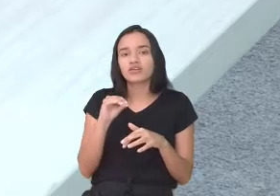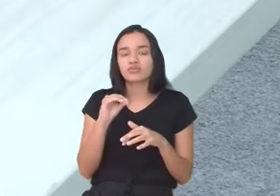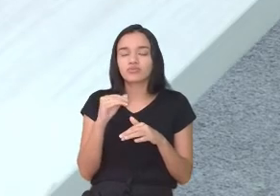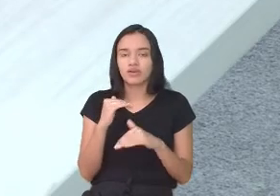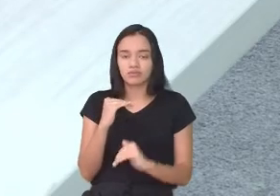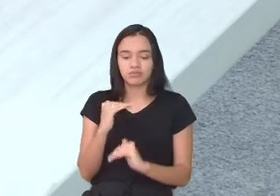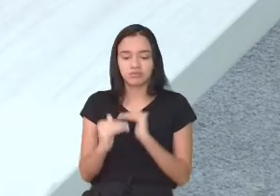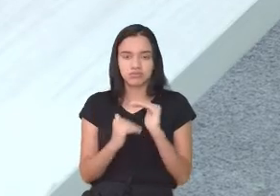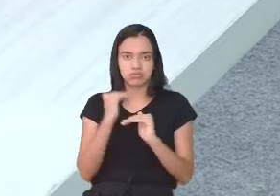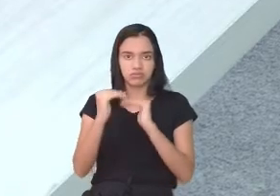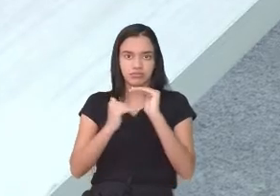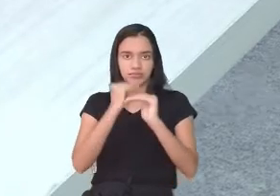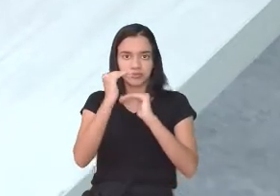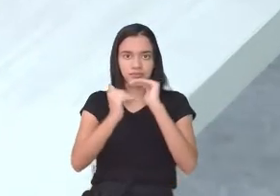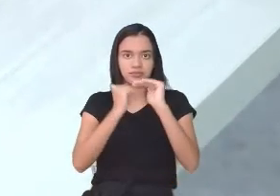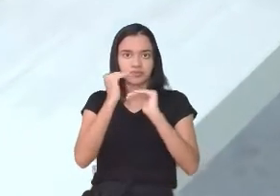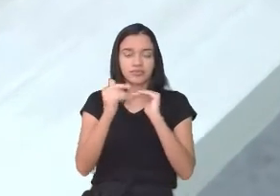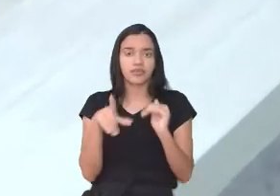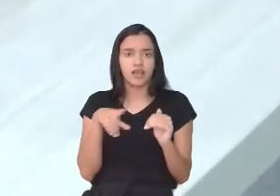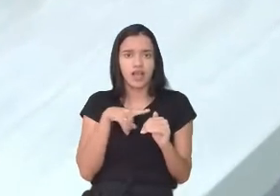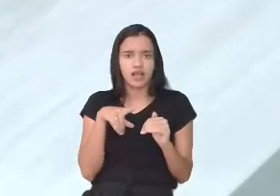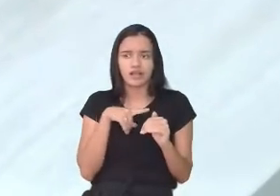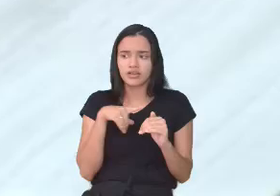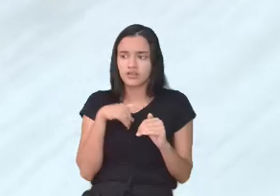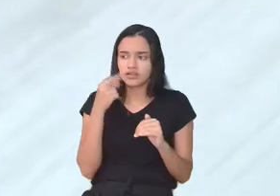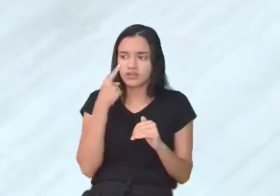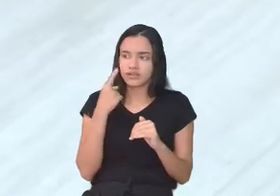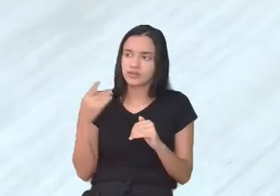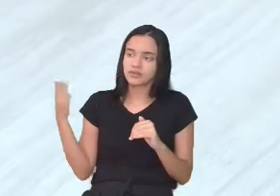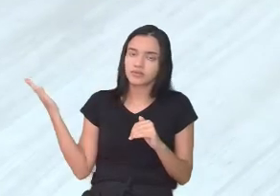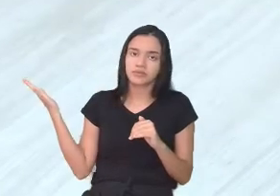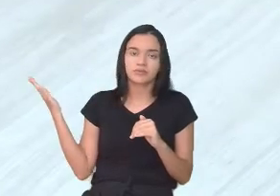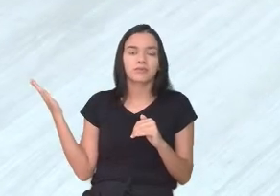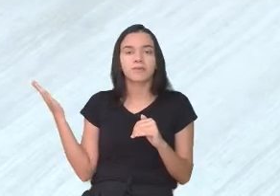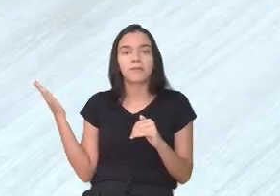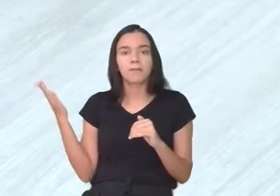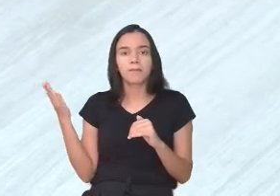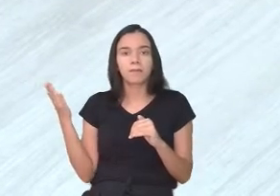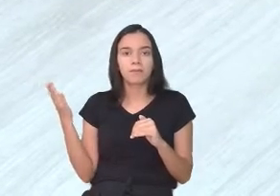é? Então, ela vai elastecendo, ela tem essa parede muscular.